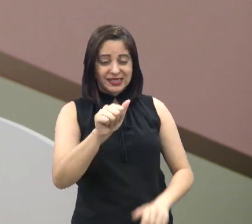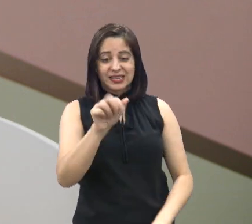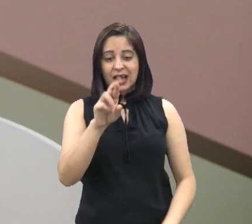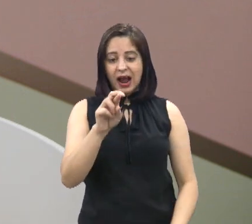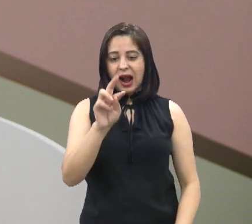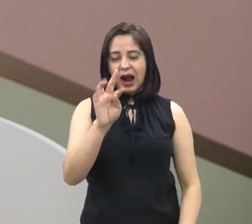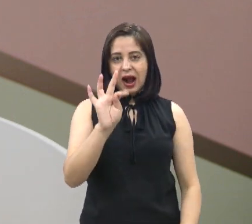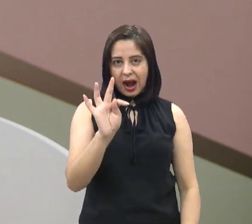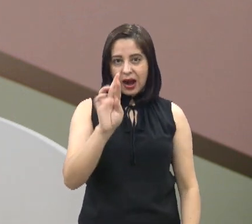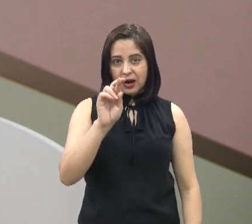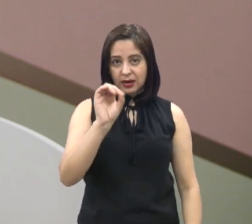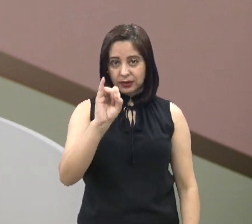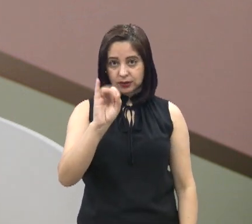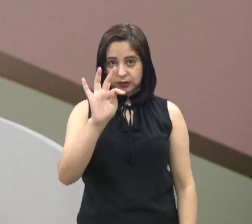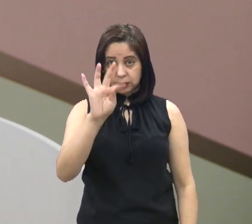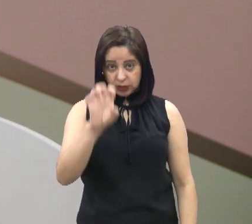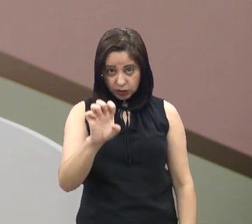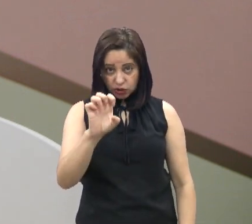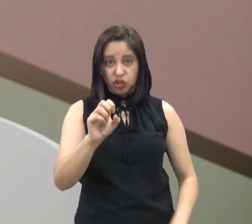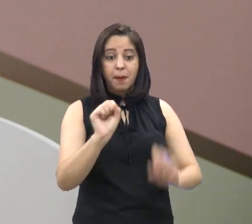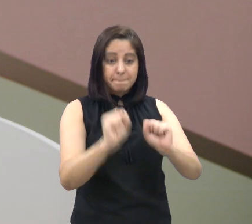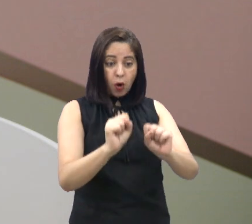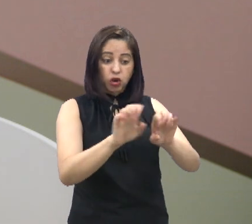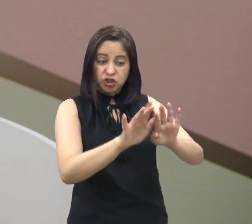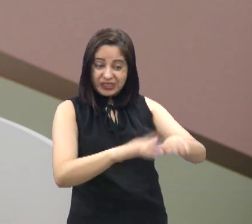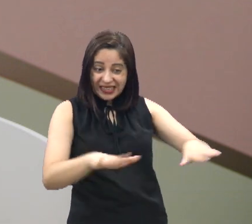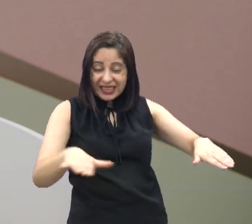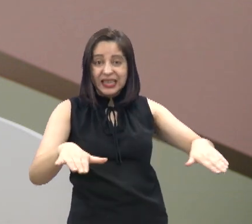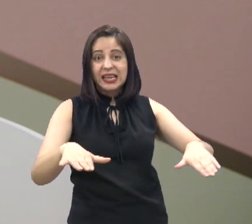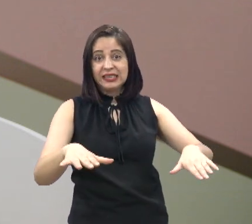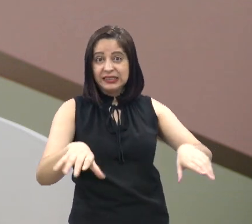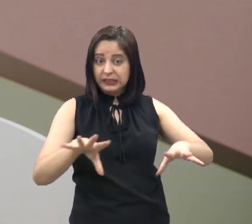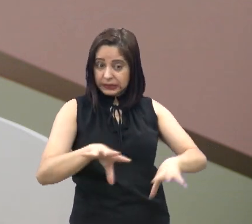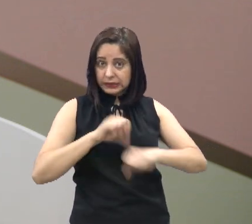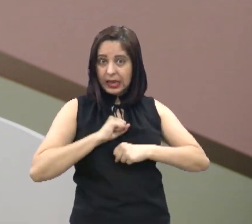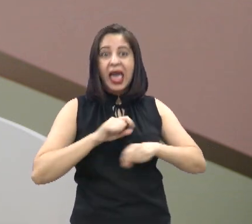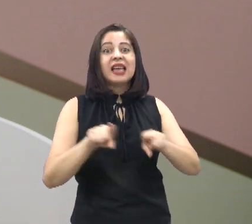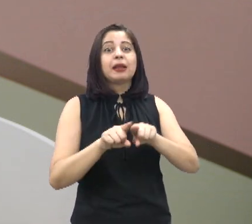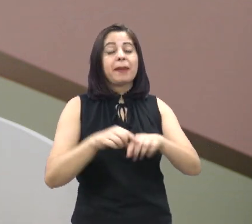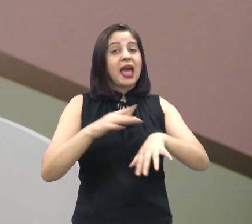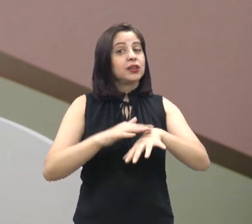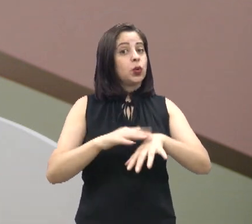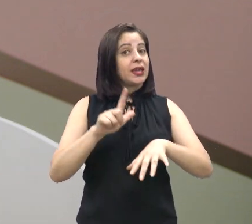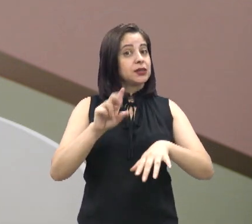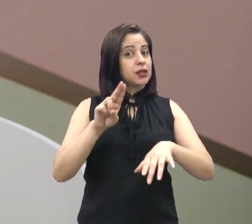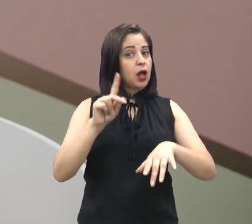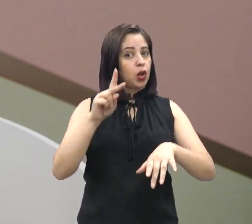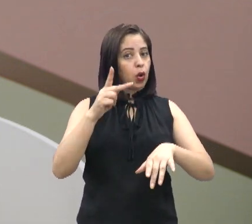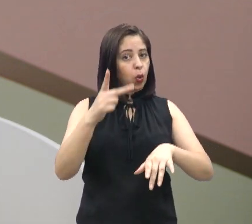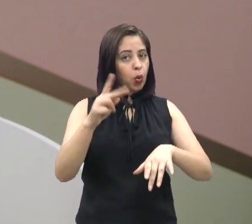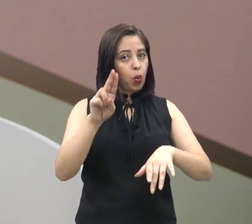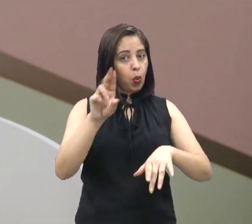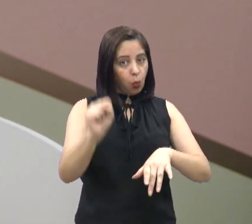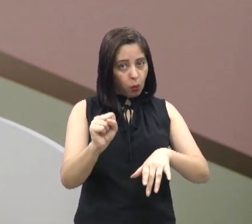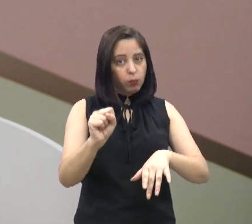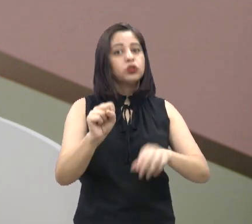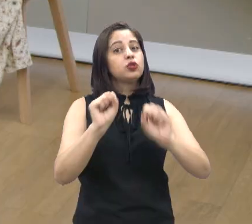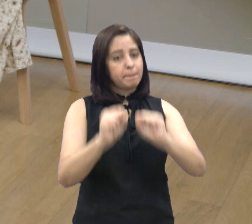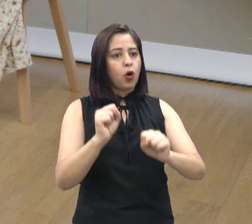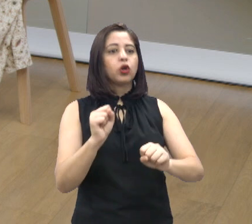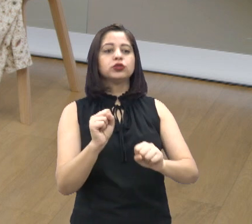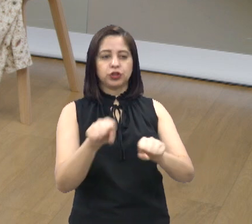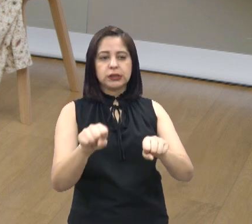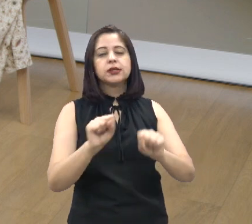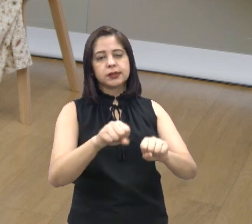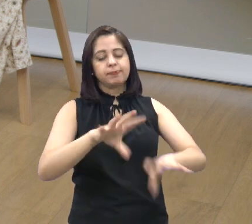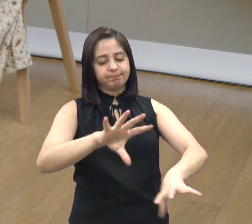idiopática, né, da juvenil artrite AIJ, lúpus, existe doenças autoimunes que podem acometer criança. Tem algum